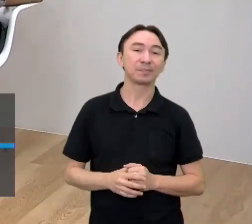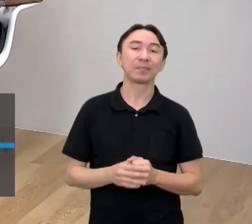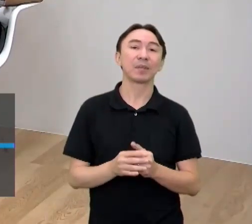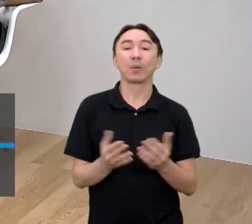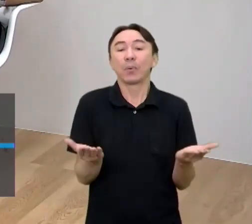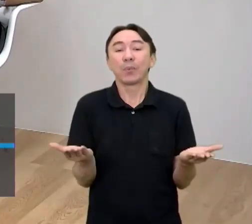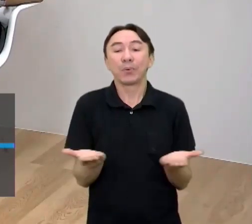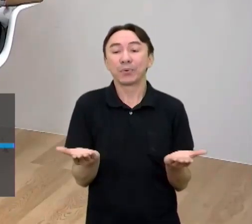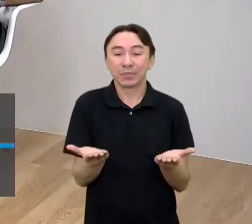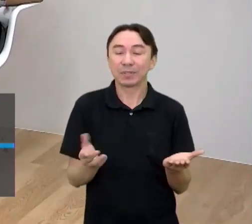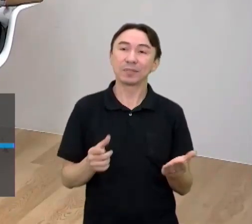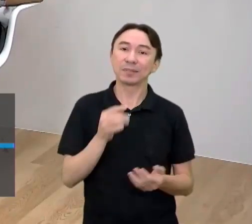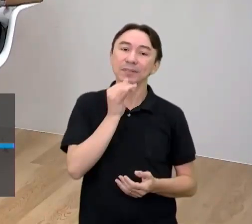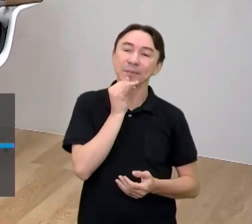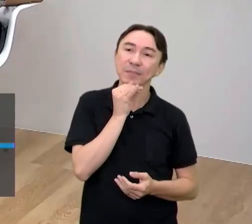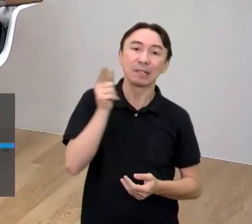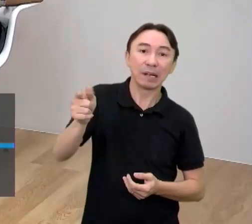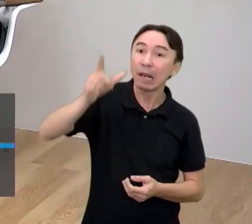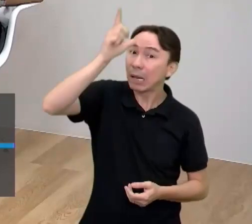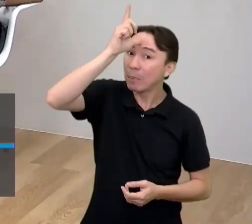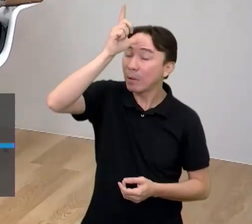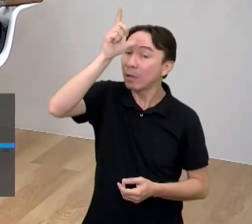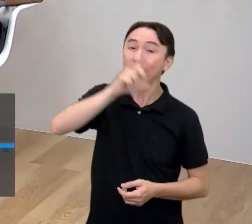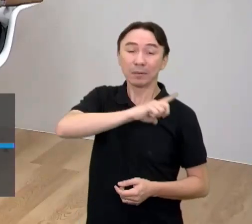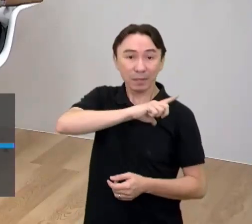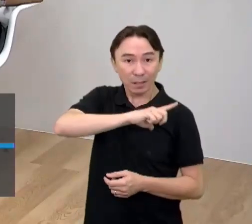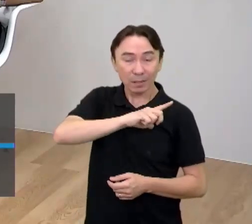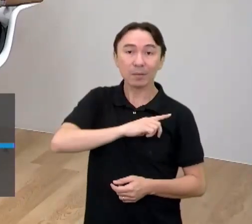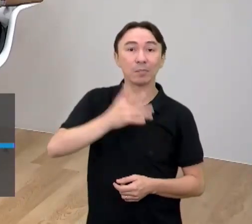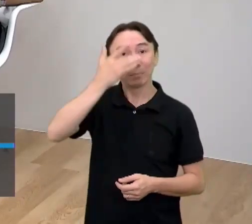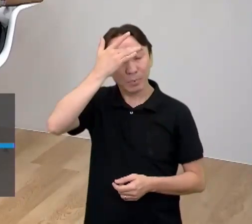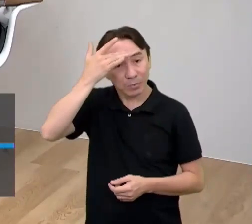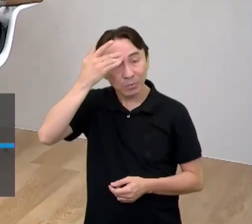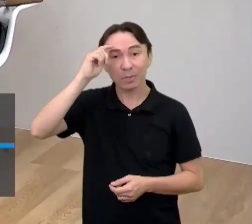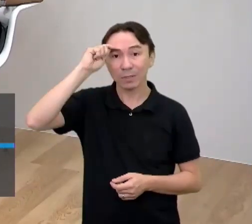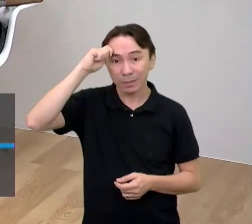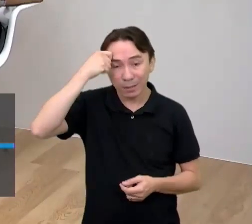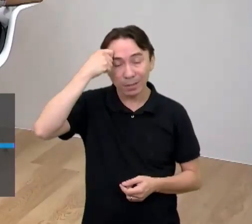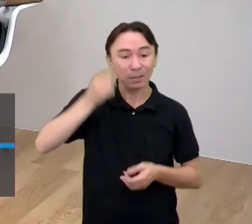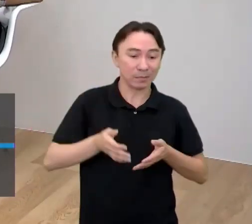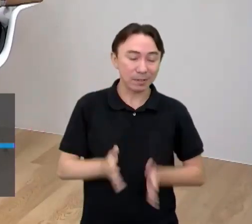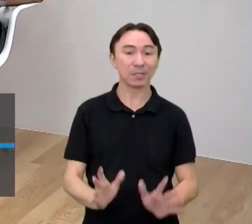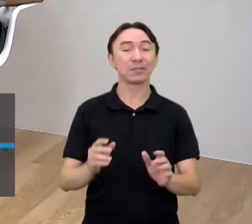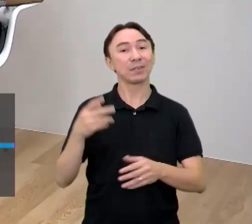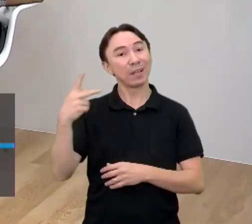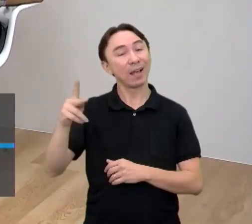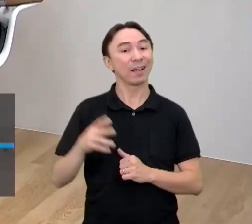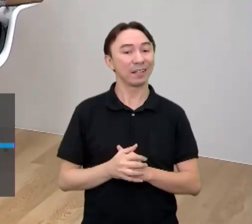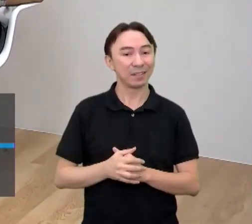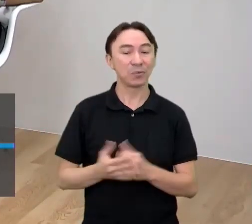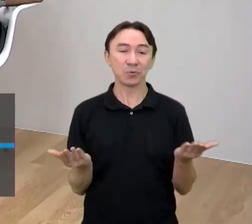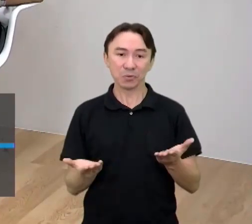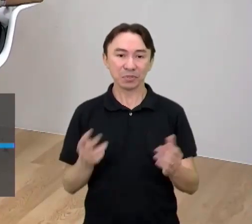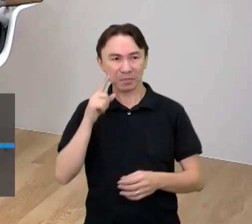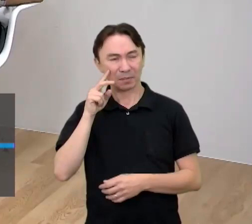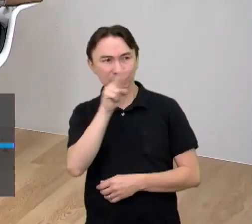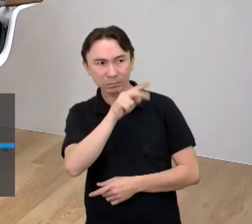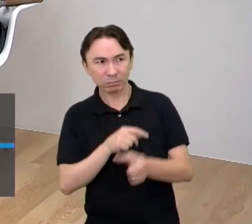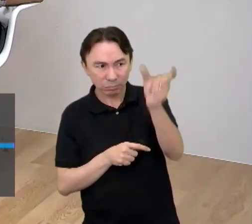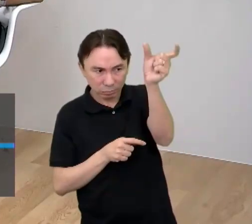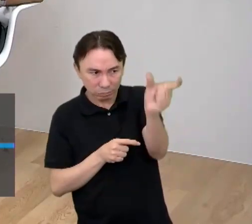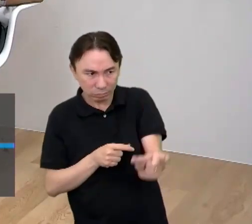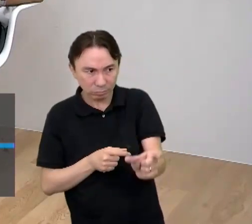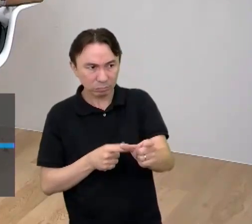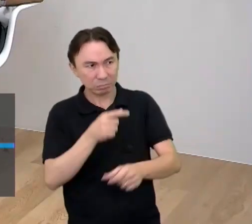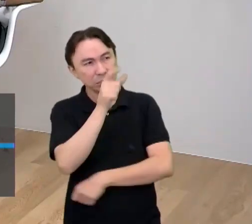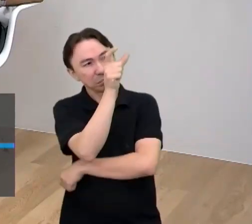muito difícil você rotular etnicamente alguém só pela aparência. Sim, sim. Você está entendendo? Porque o